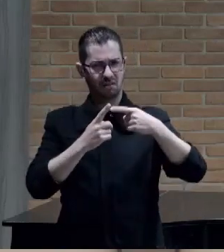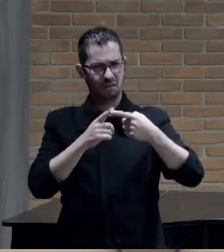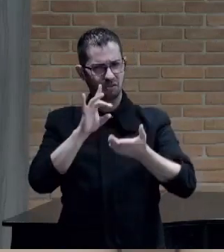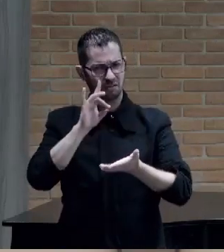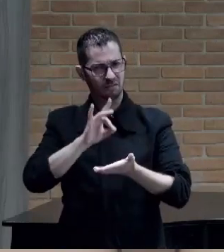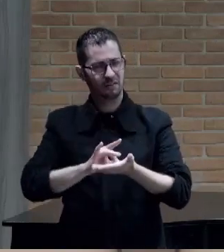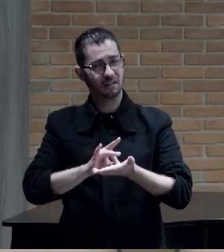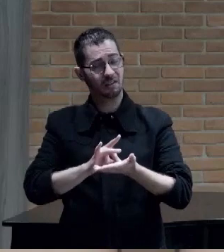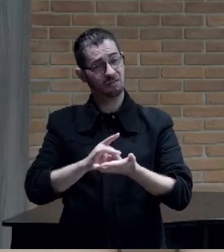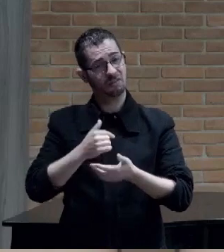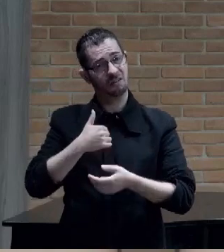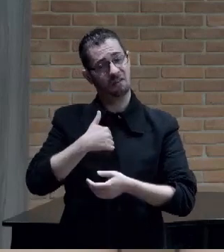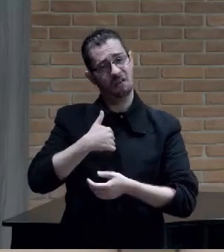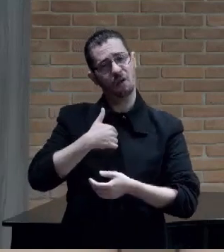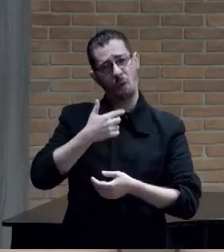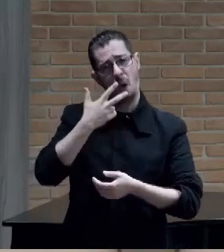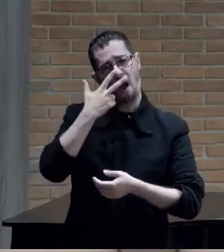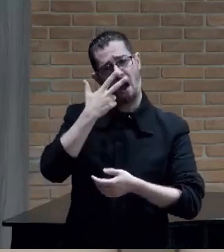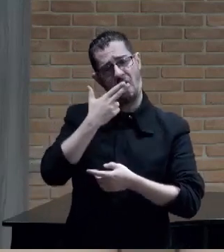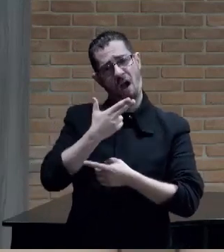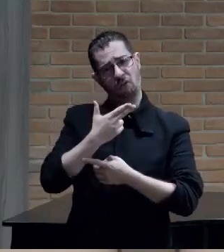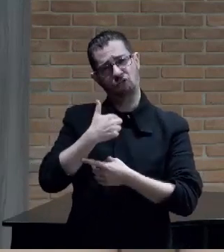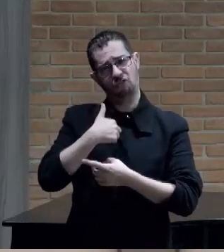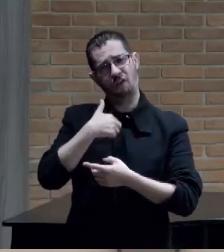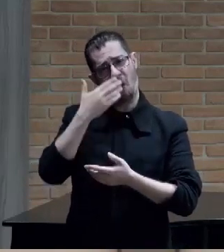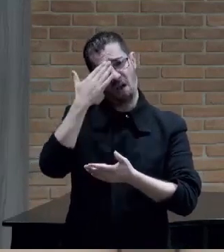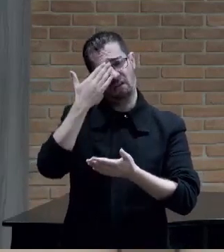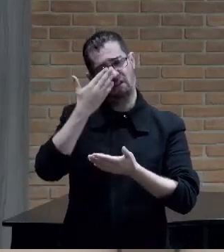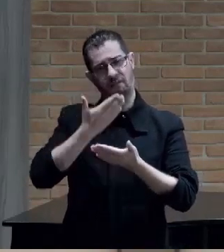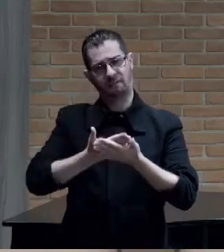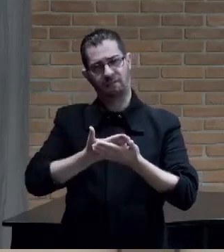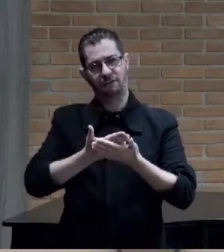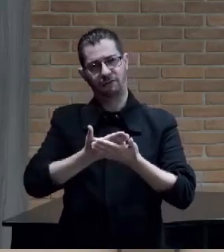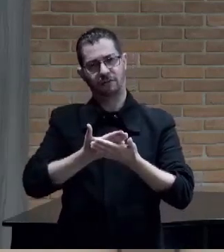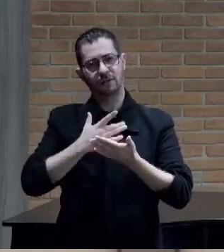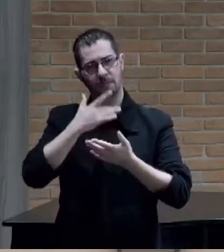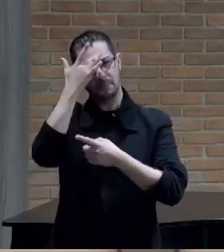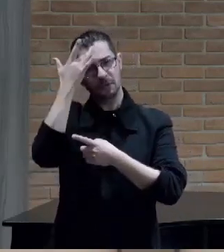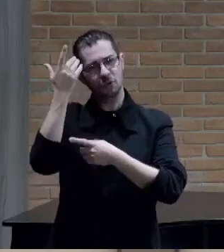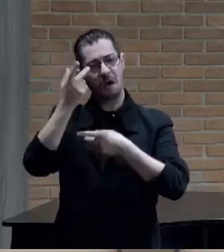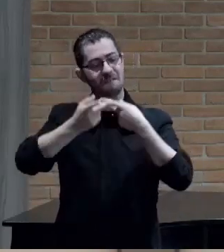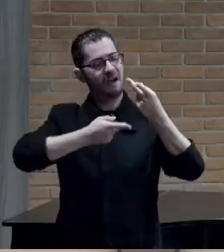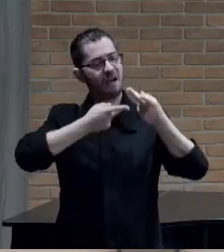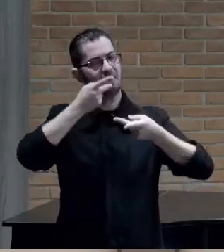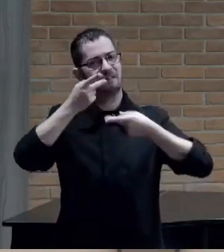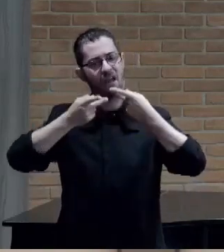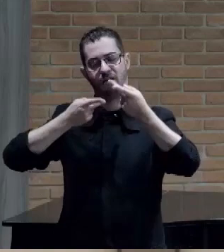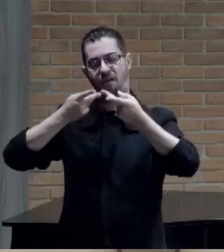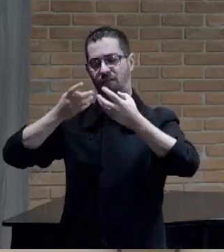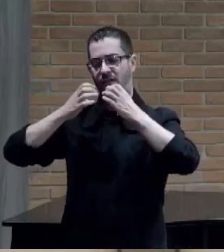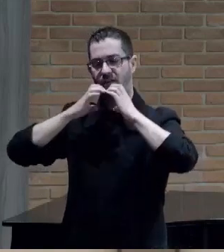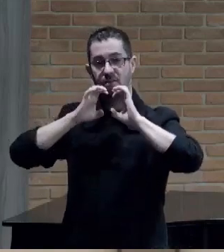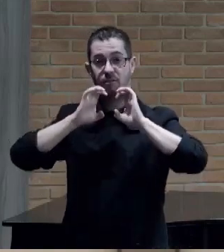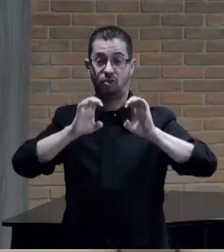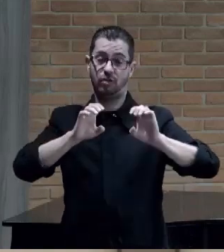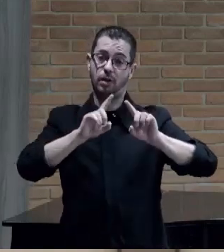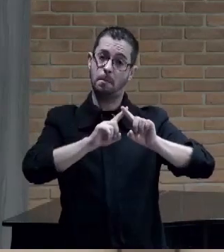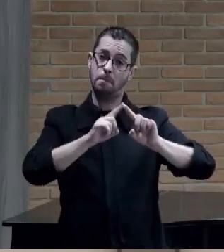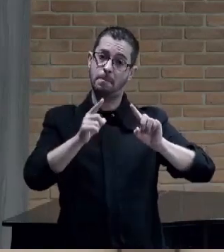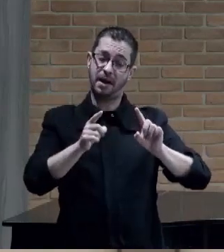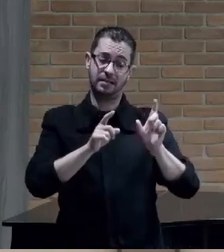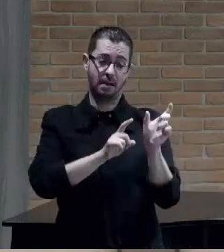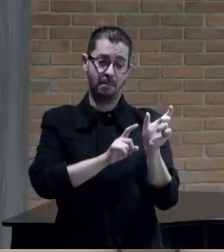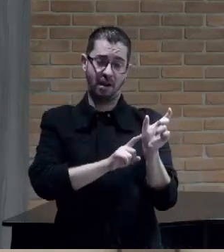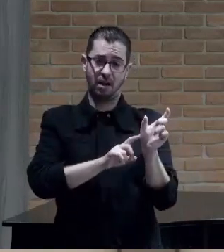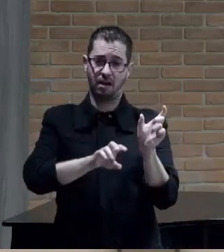Eu acredito que muito se fala sobre Evangelho, mas esse termo está sendo usado de uma